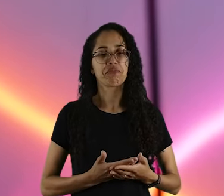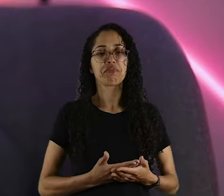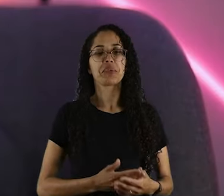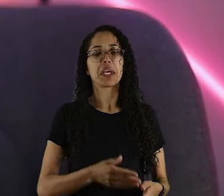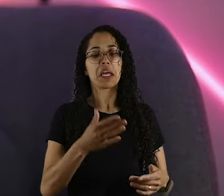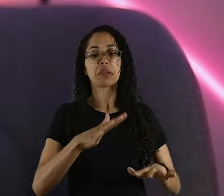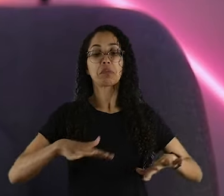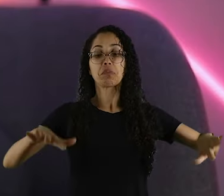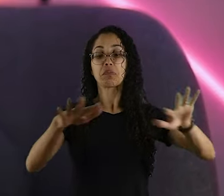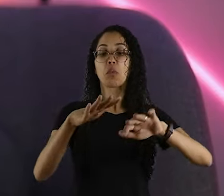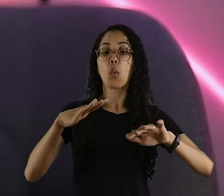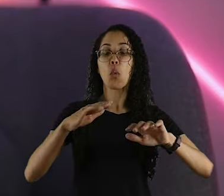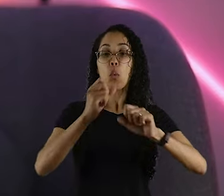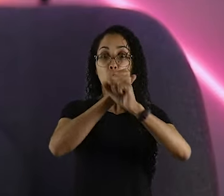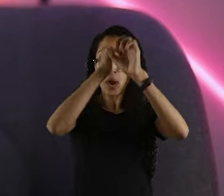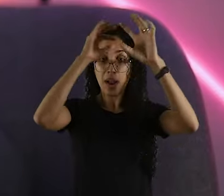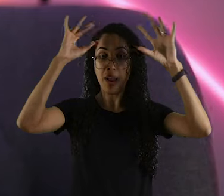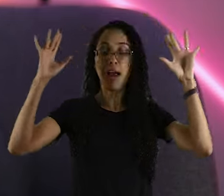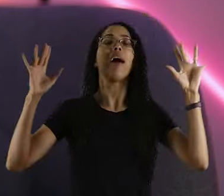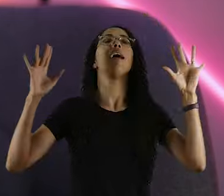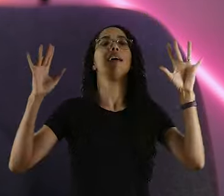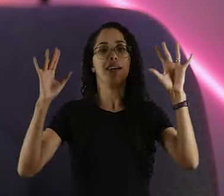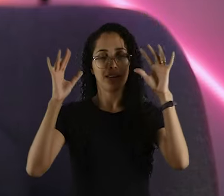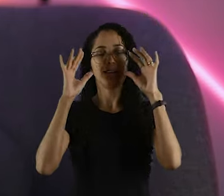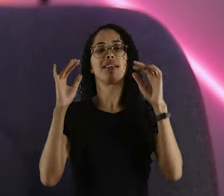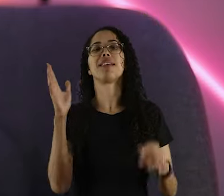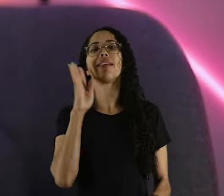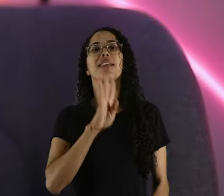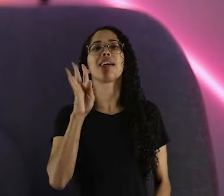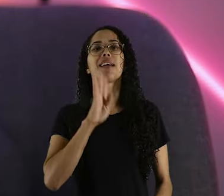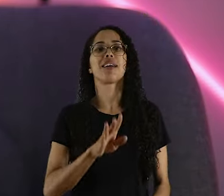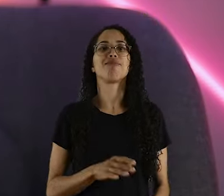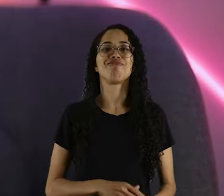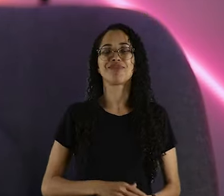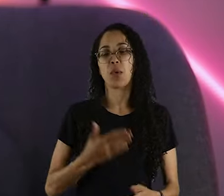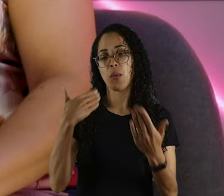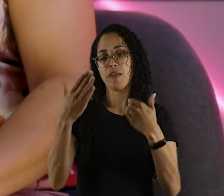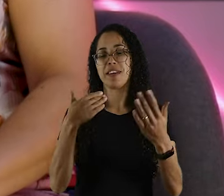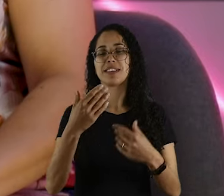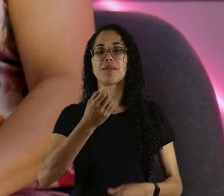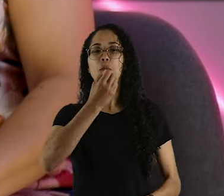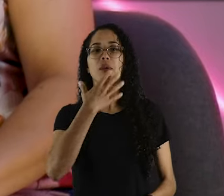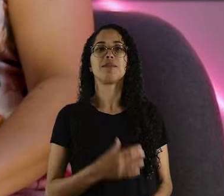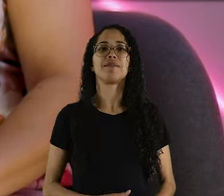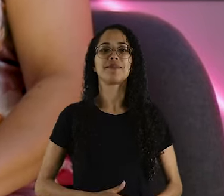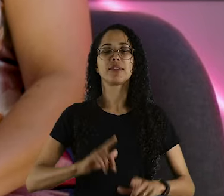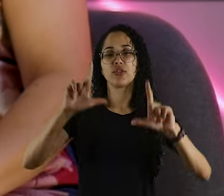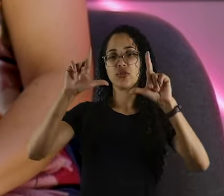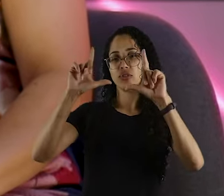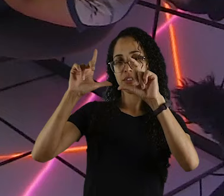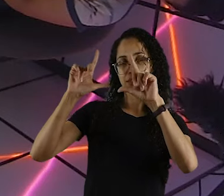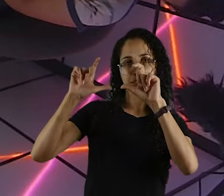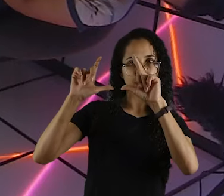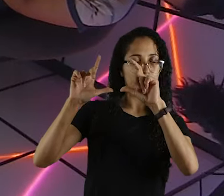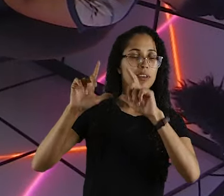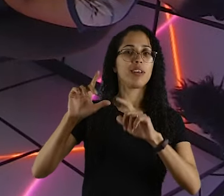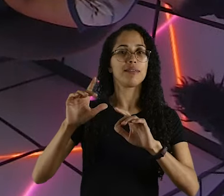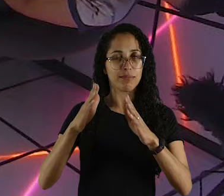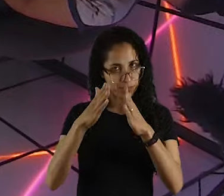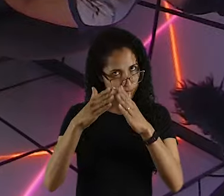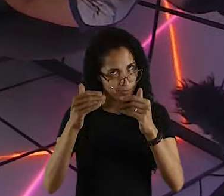aí deu para dar uma clareada mais na minha mente, foi muito legal. Além da conversa também, que é muito legal, né? Vou tirar uma foto aqui, gente, tá?